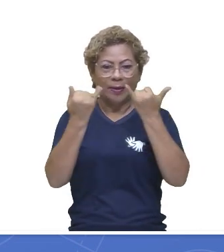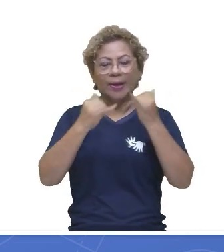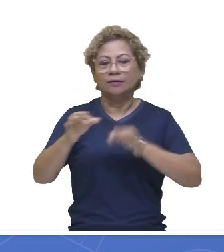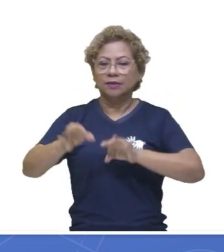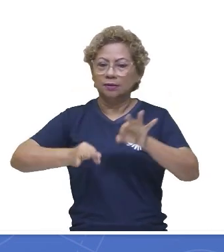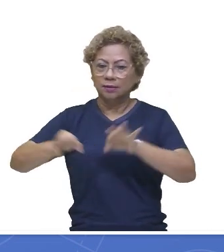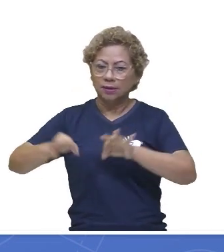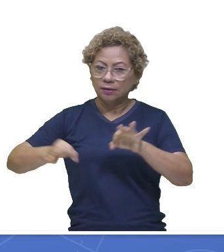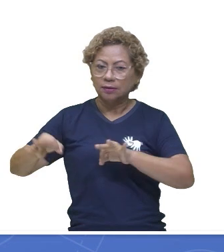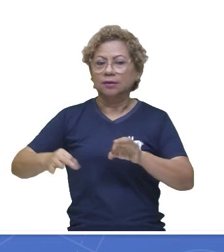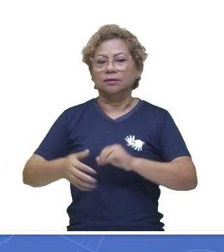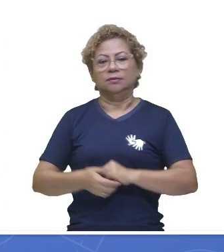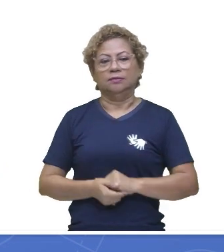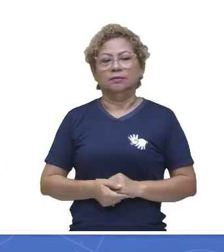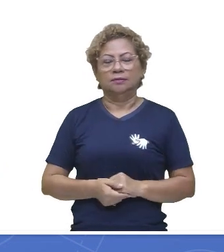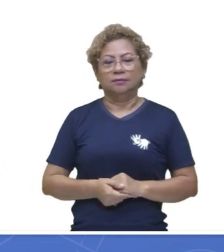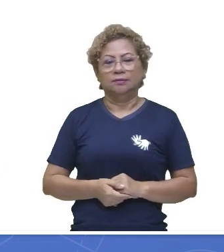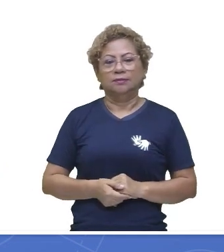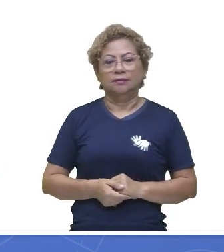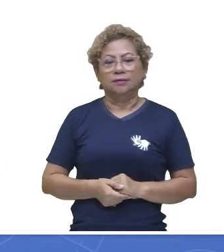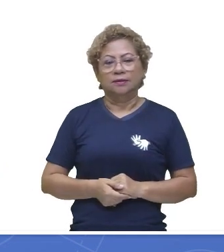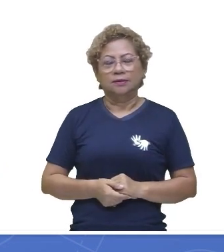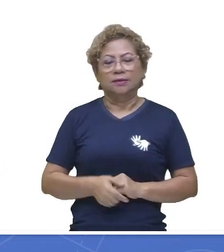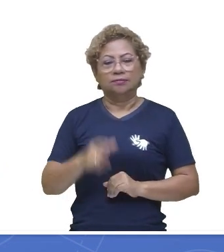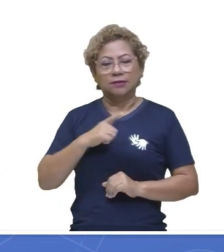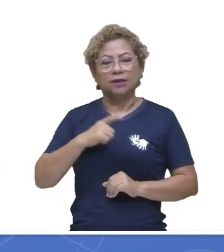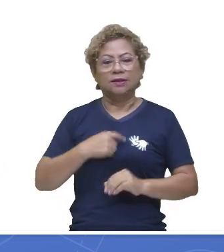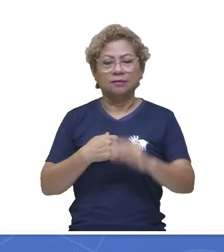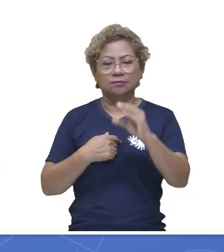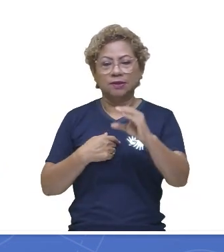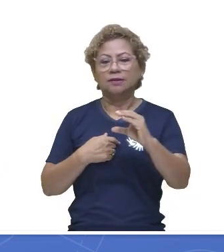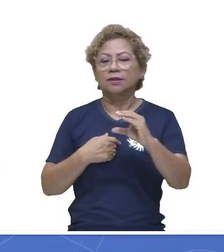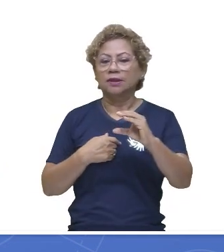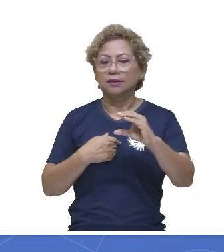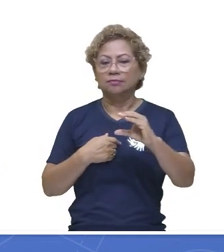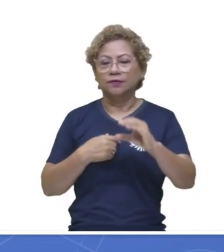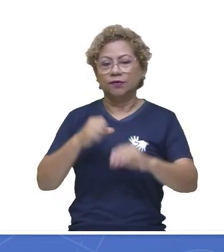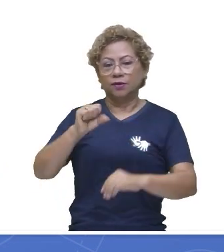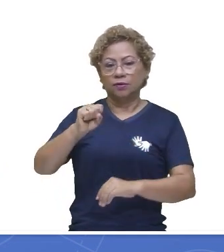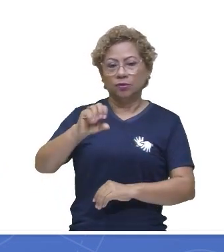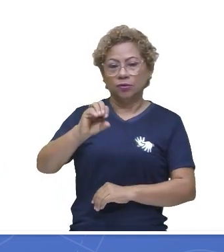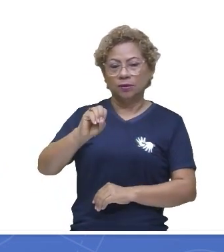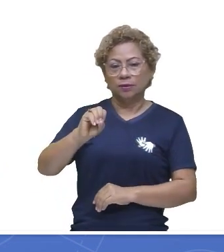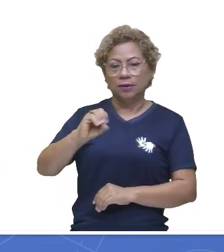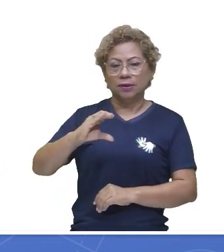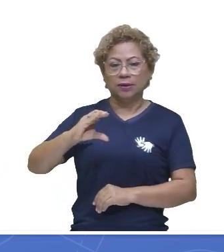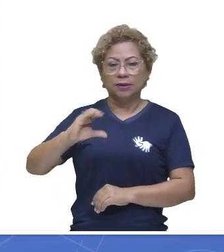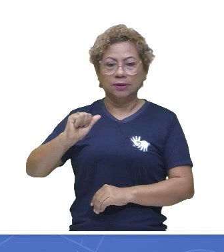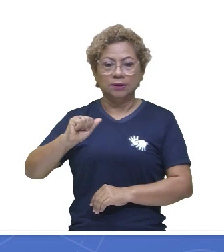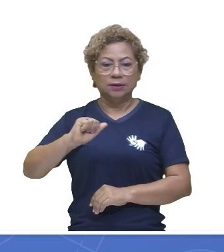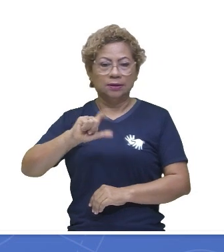calorias por grau Celsius. Para calcular o calor específico, eu